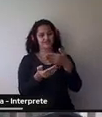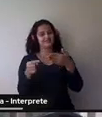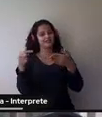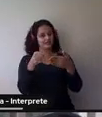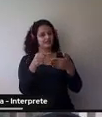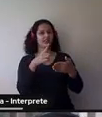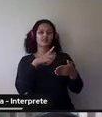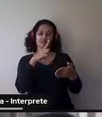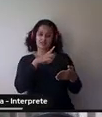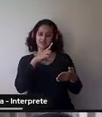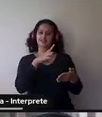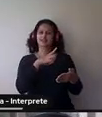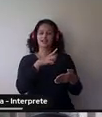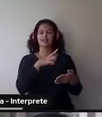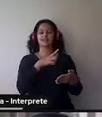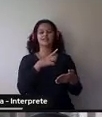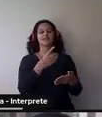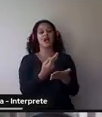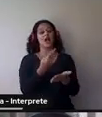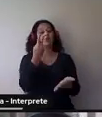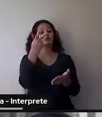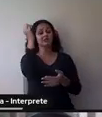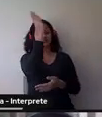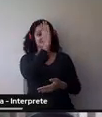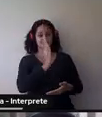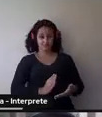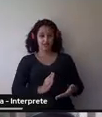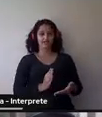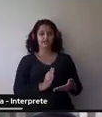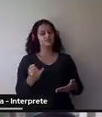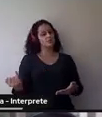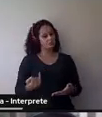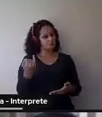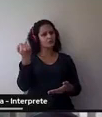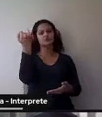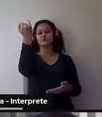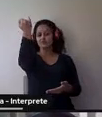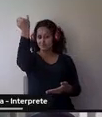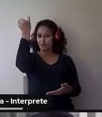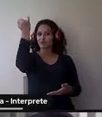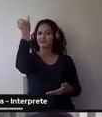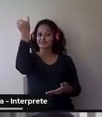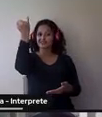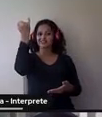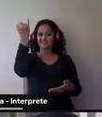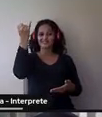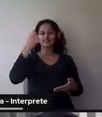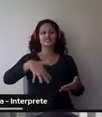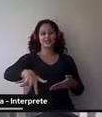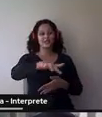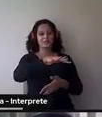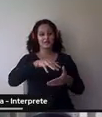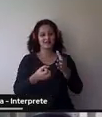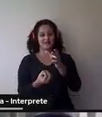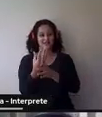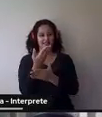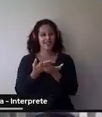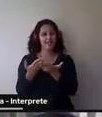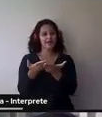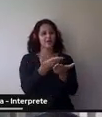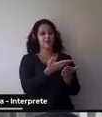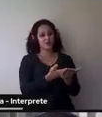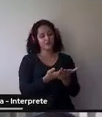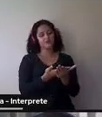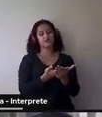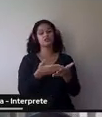ocorrem no Brasil, em que há uma importância ecológica muito grande, porque essa área atualmente ela se encontra bastante